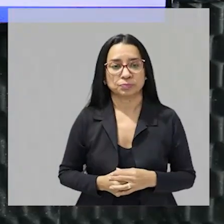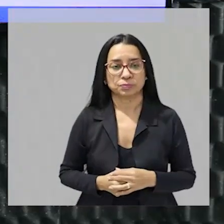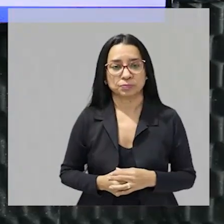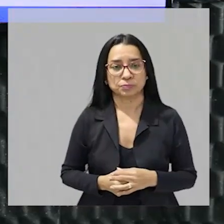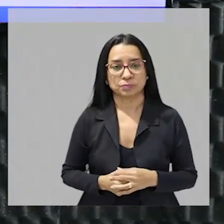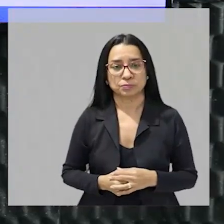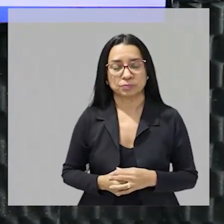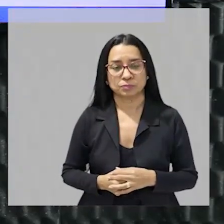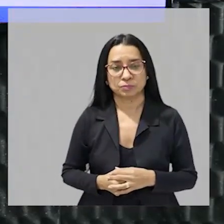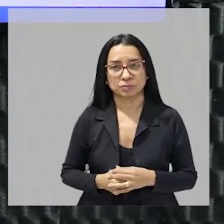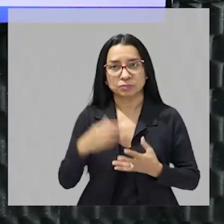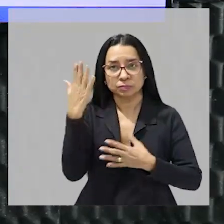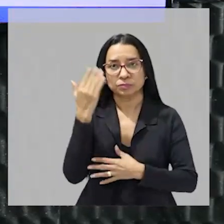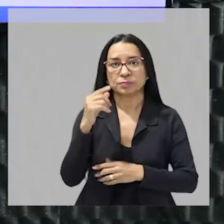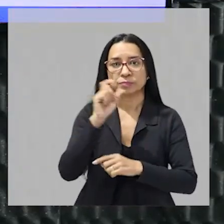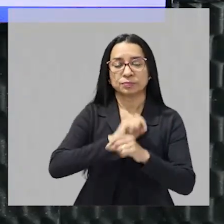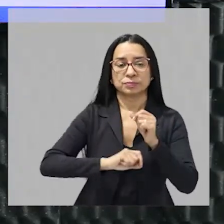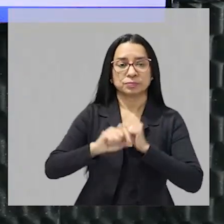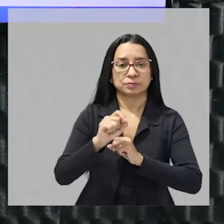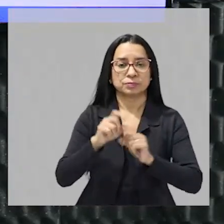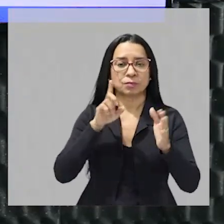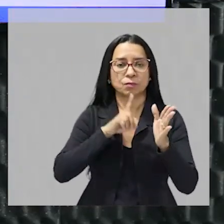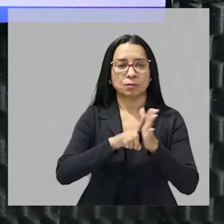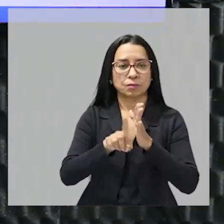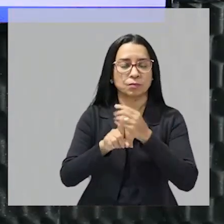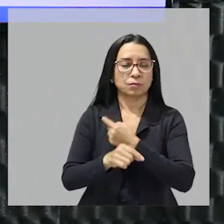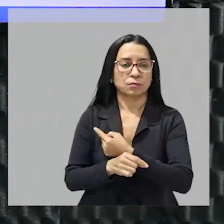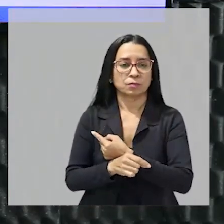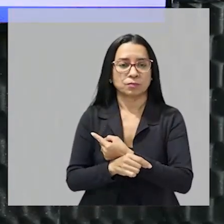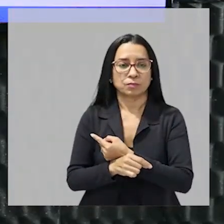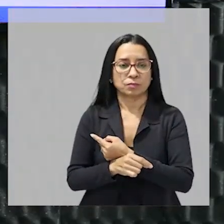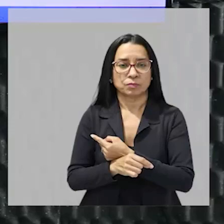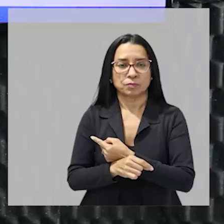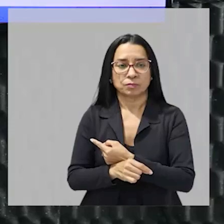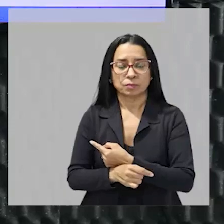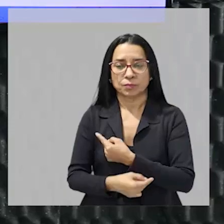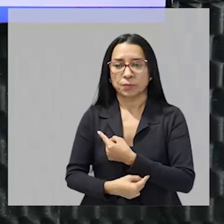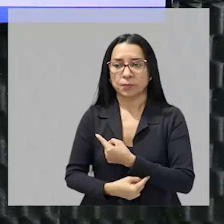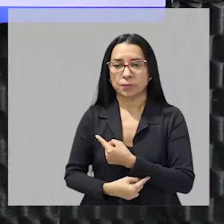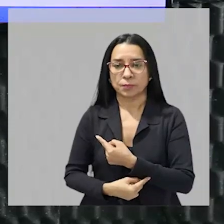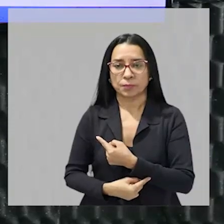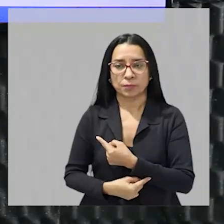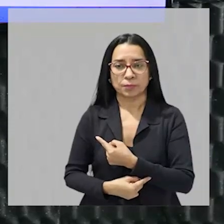Ora, sabendo disso, galera, ele está perguntando, o combustível